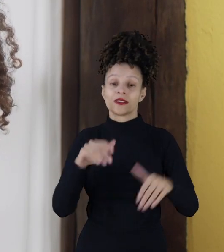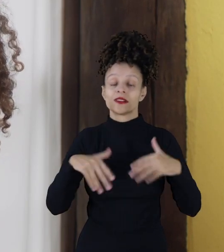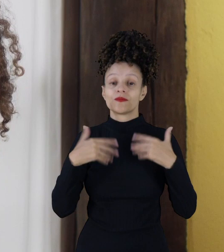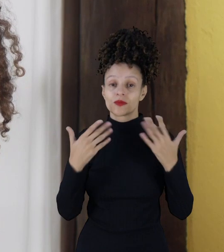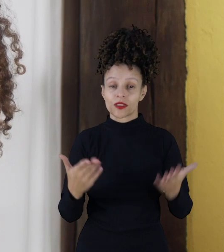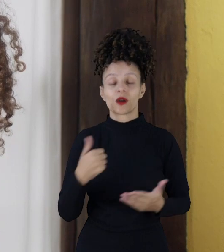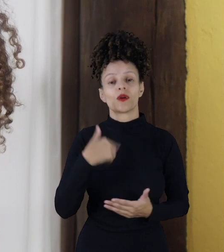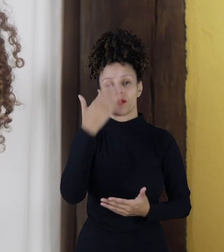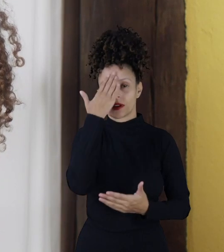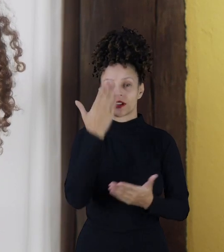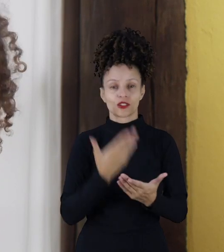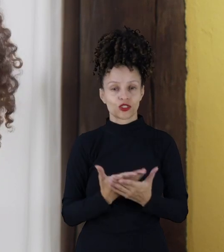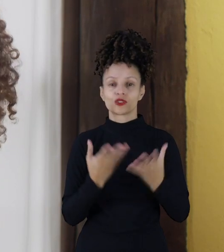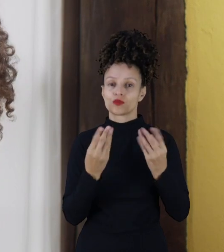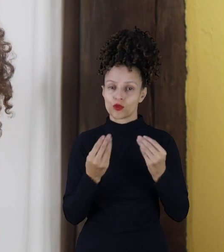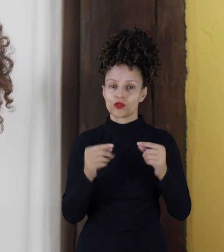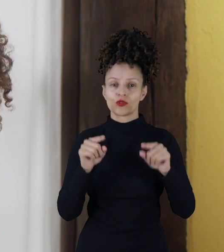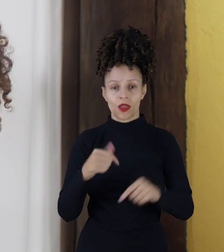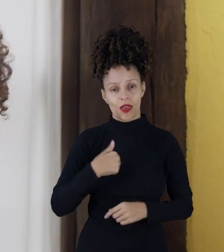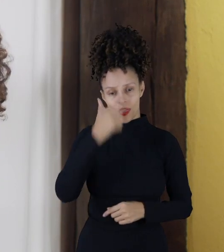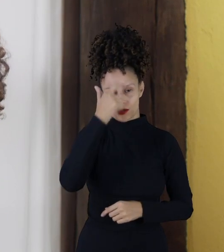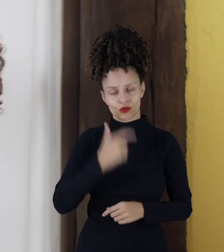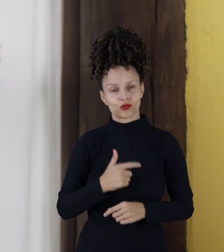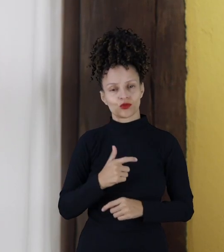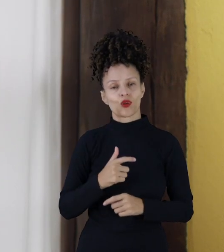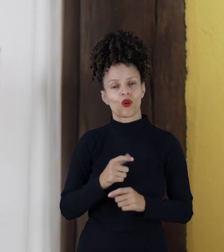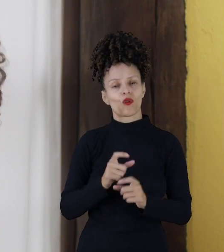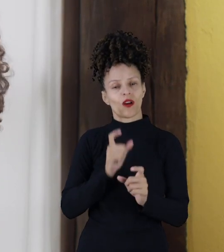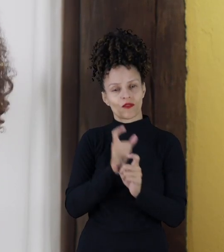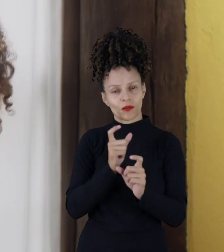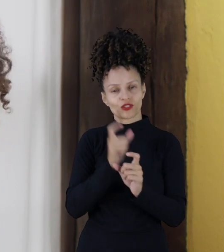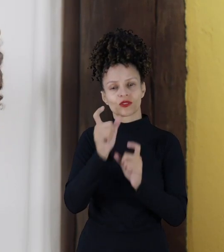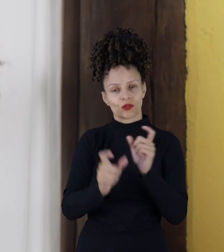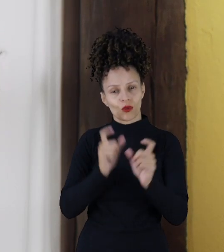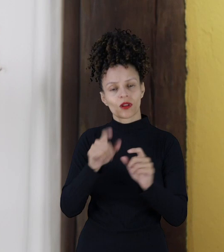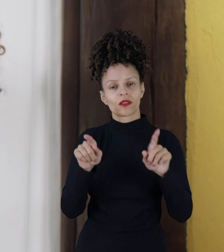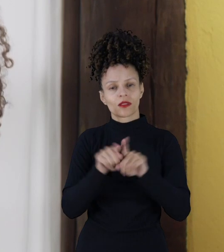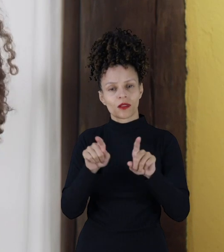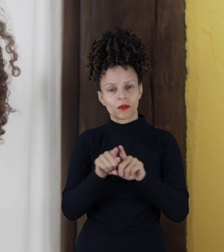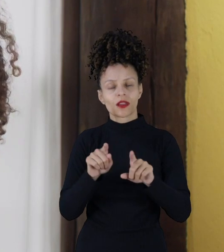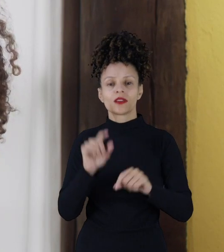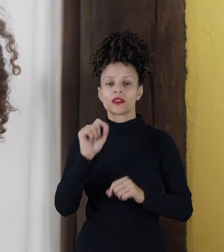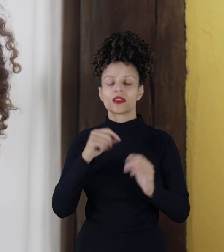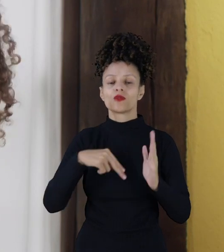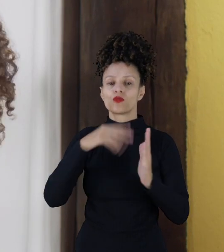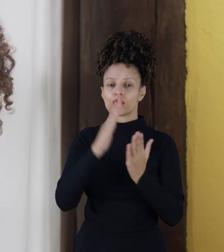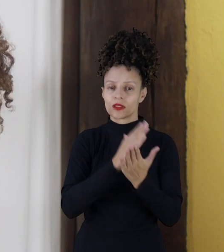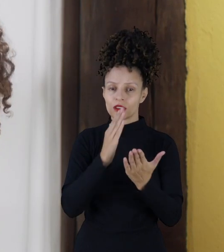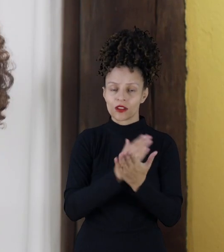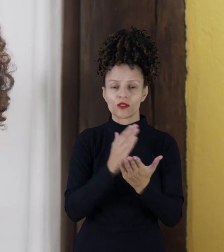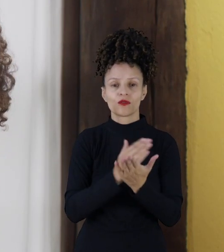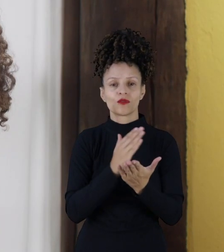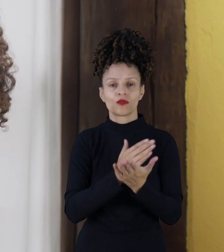palavra? Então, eu acredito muito nisso, como alfabetizadora, como mediadora de leitura, que o